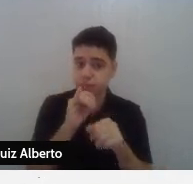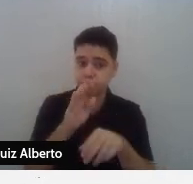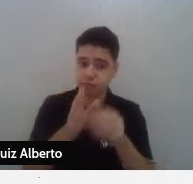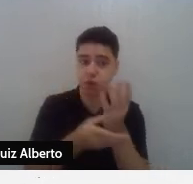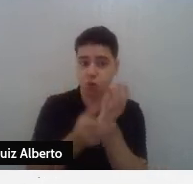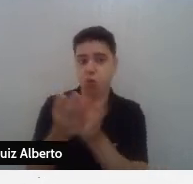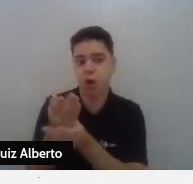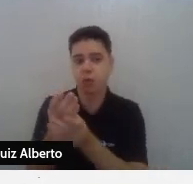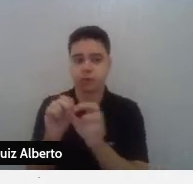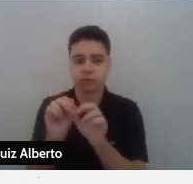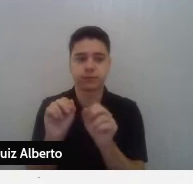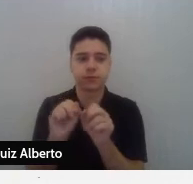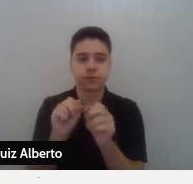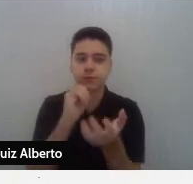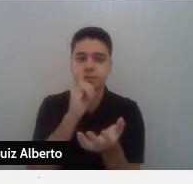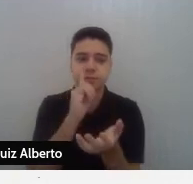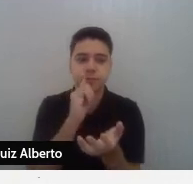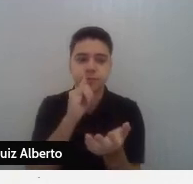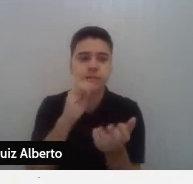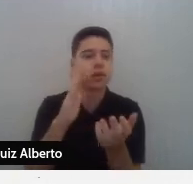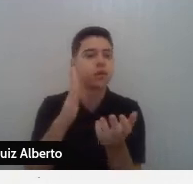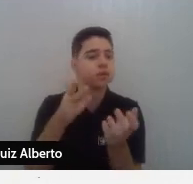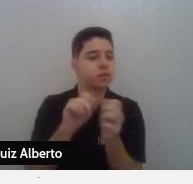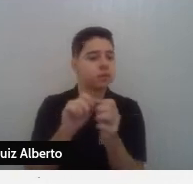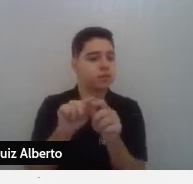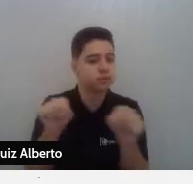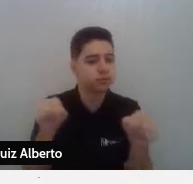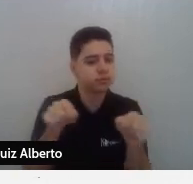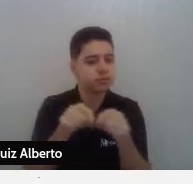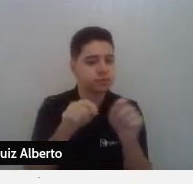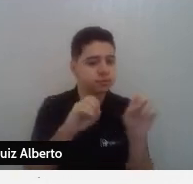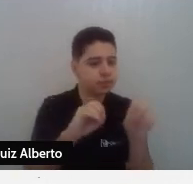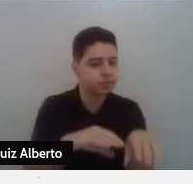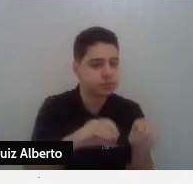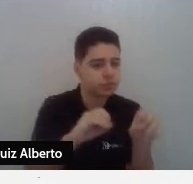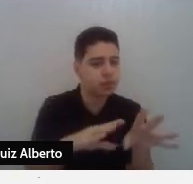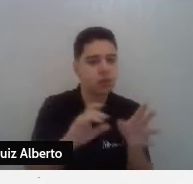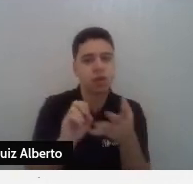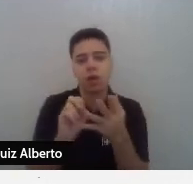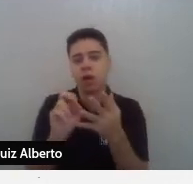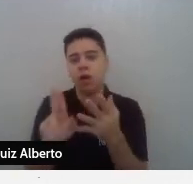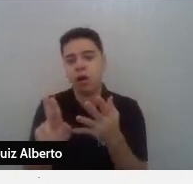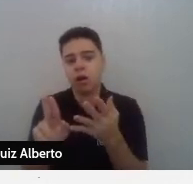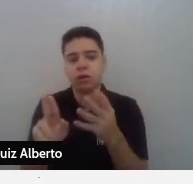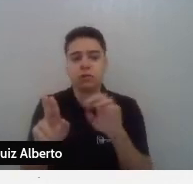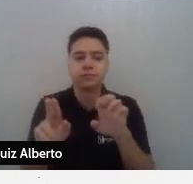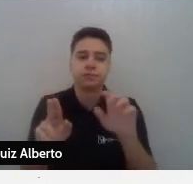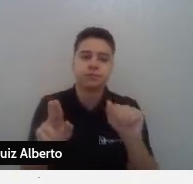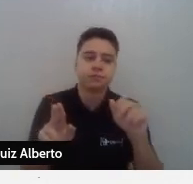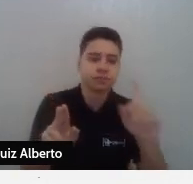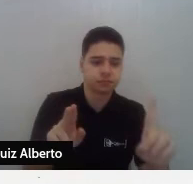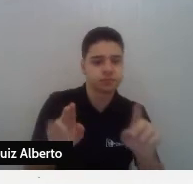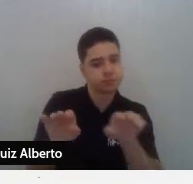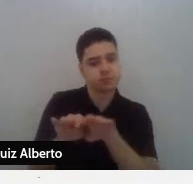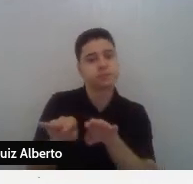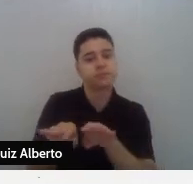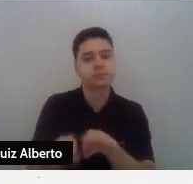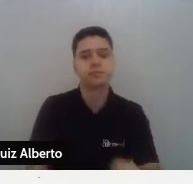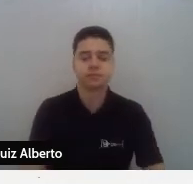manual, né? Feito em sala de aula ou em EAD também.